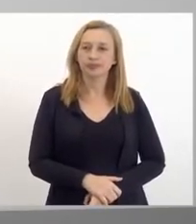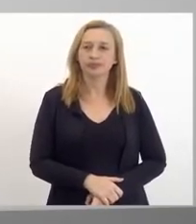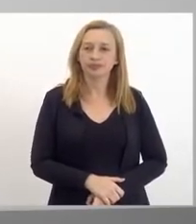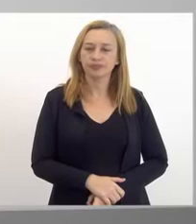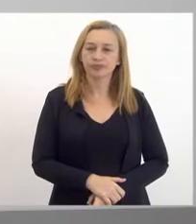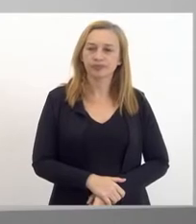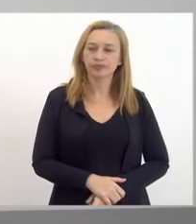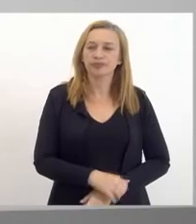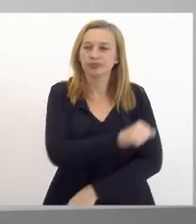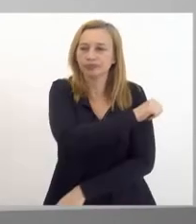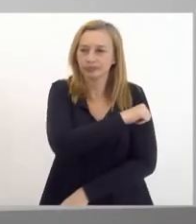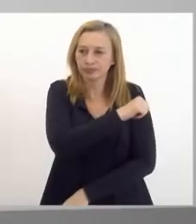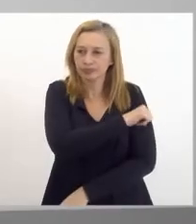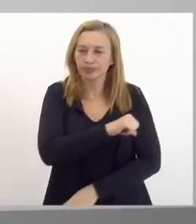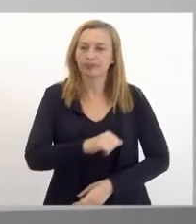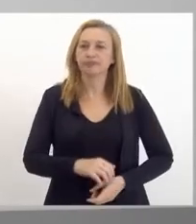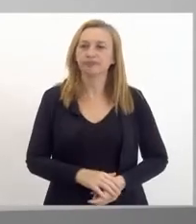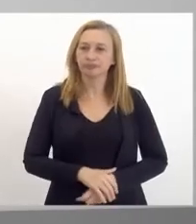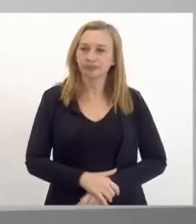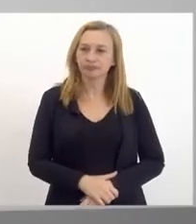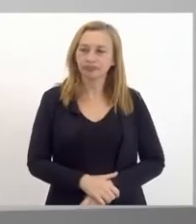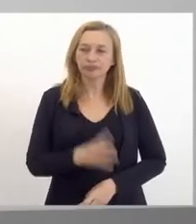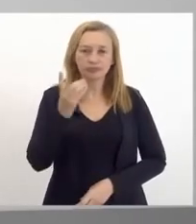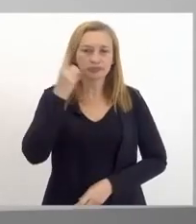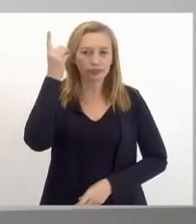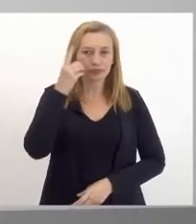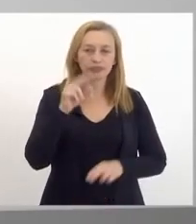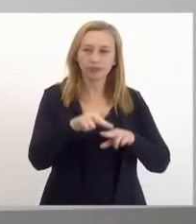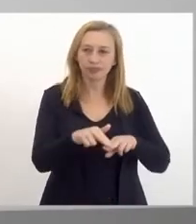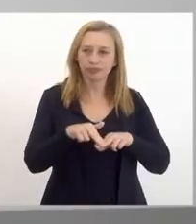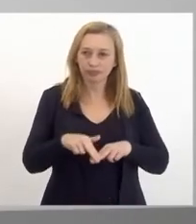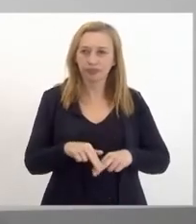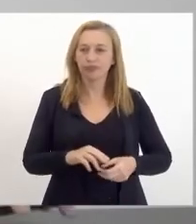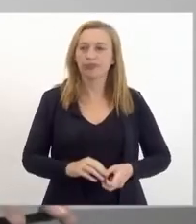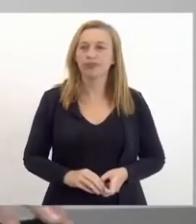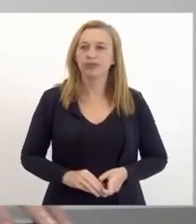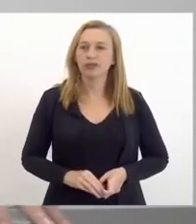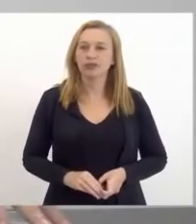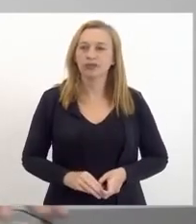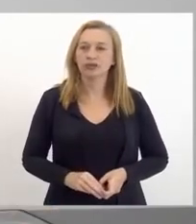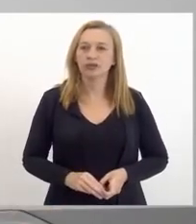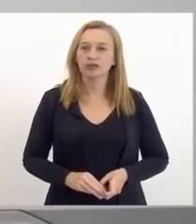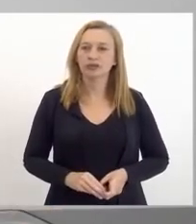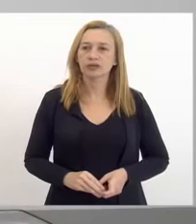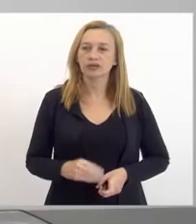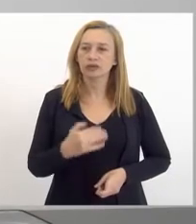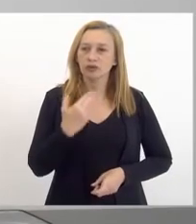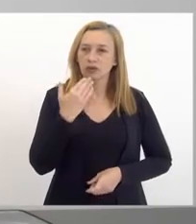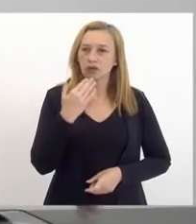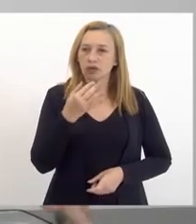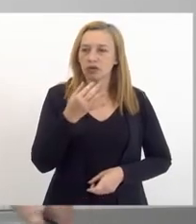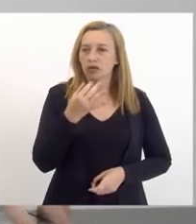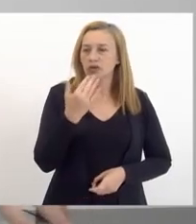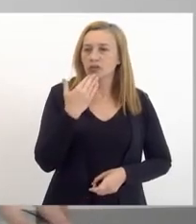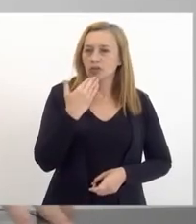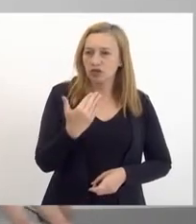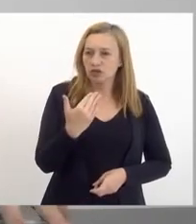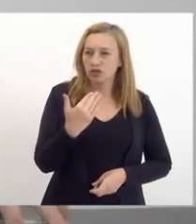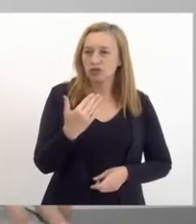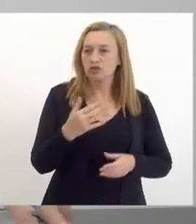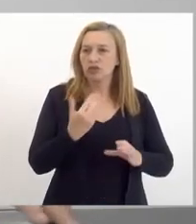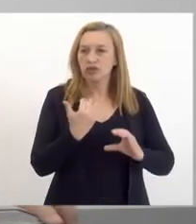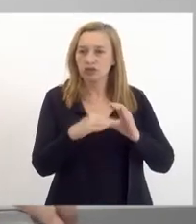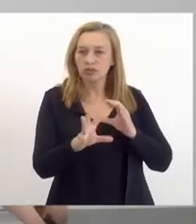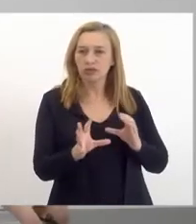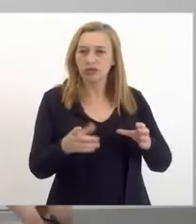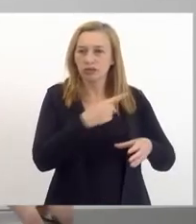e da enfermeira Regiane, deputada enfermeira Regiane. Por essa razão, há uma sugestão aqui que eu quero encaminhar como presidente da CCJ.